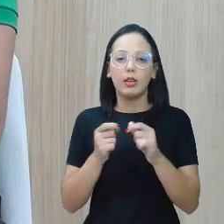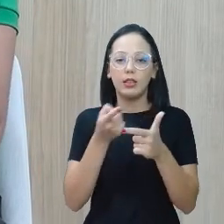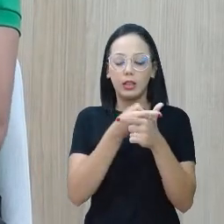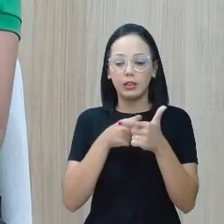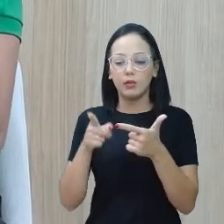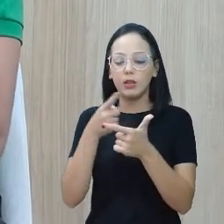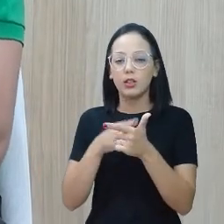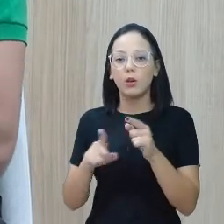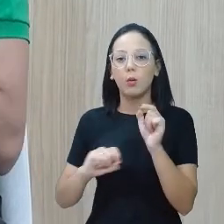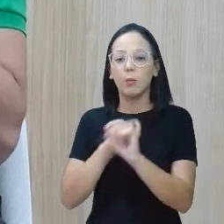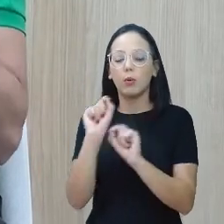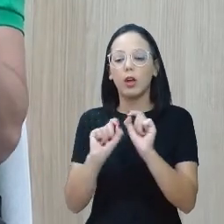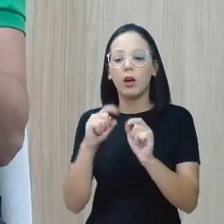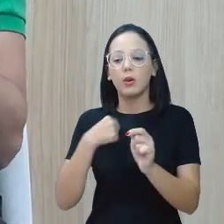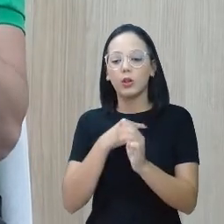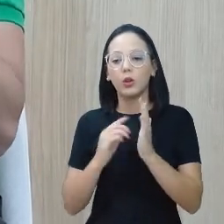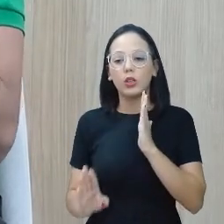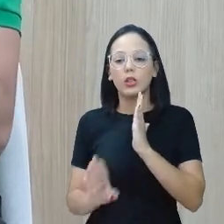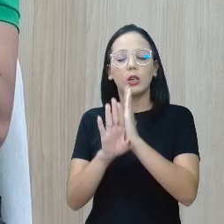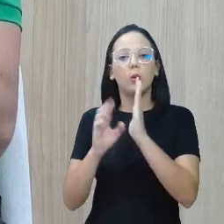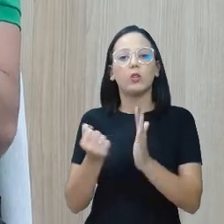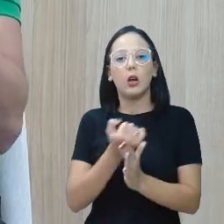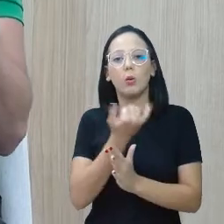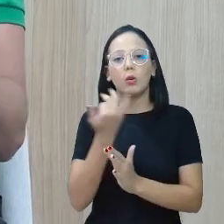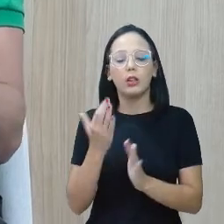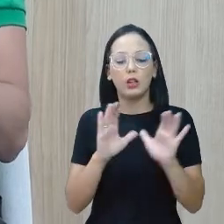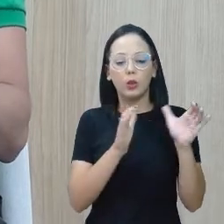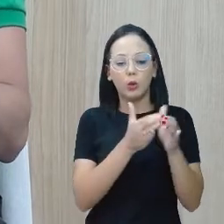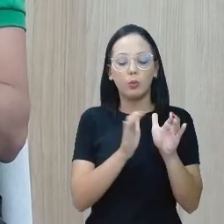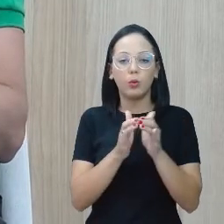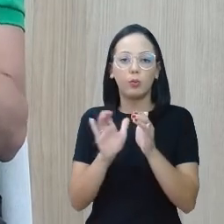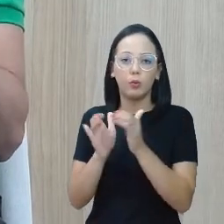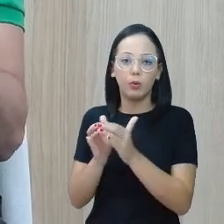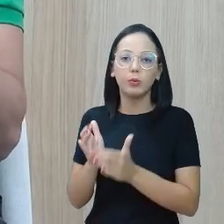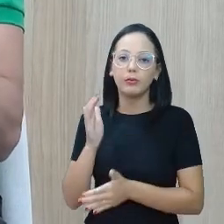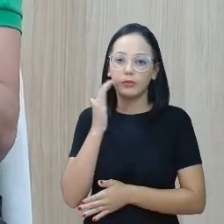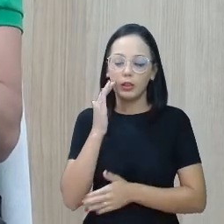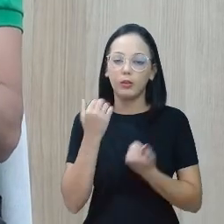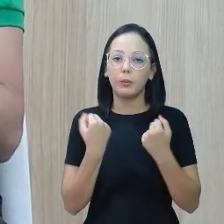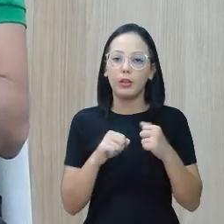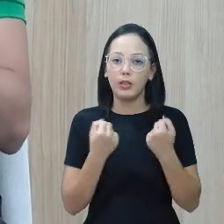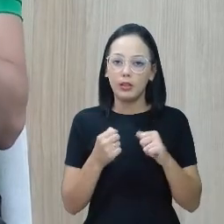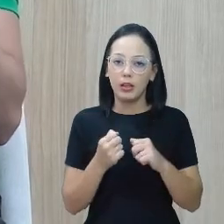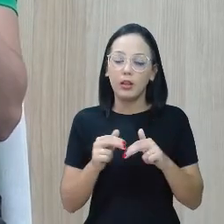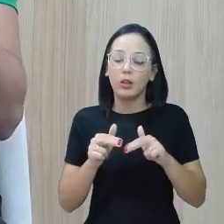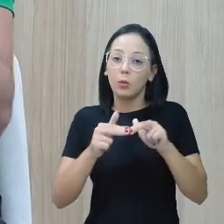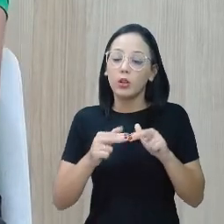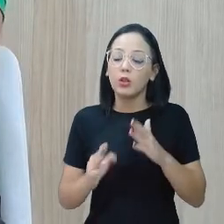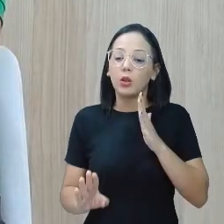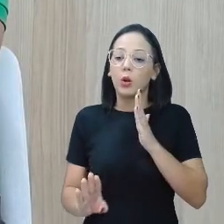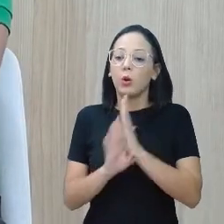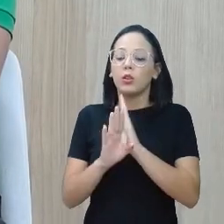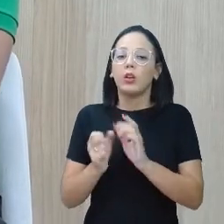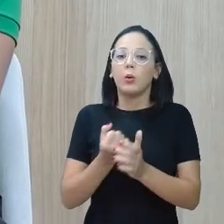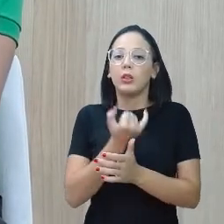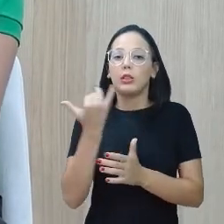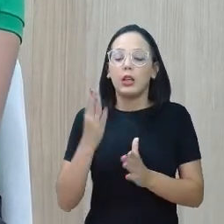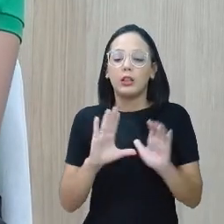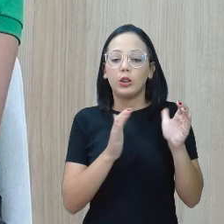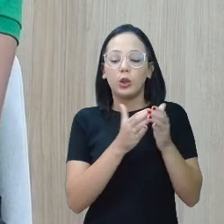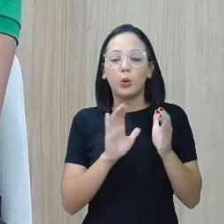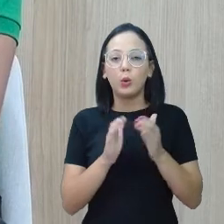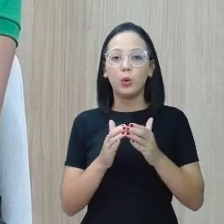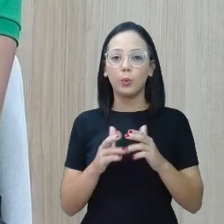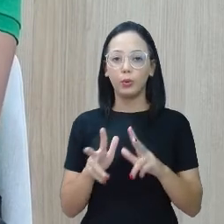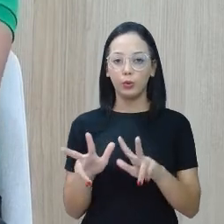divisão para encontrar a quantidade de grupos, certo? Necessários. Então, foi encontrada a quantidade de grupos aí